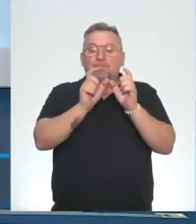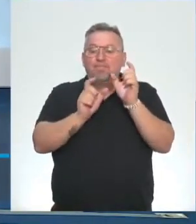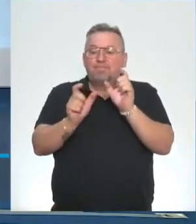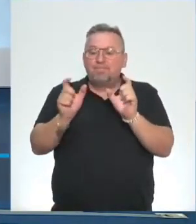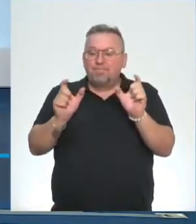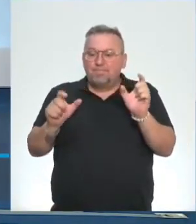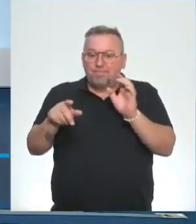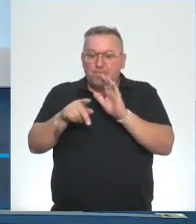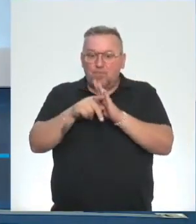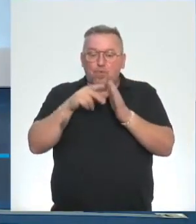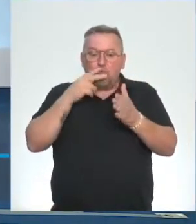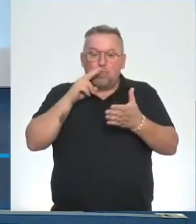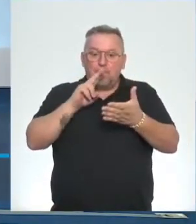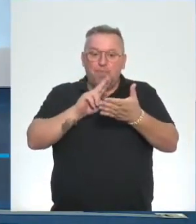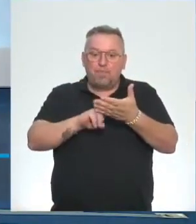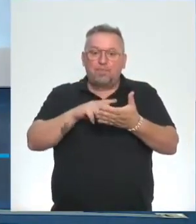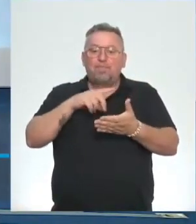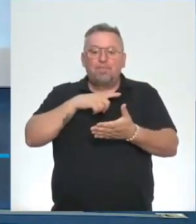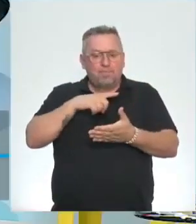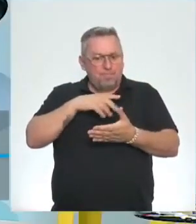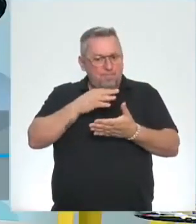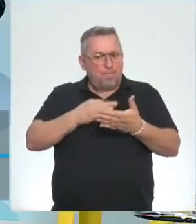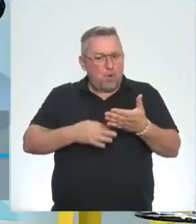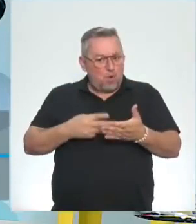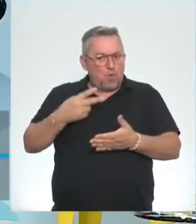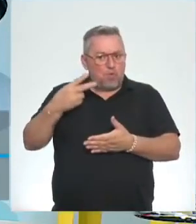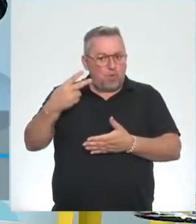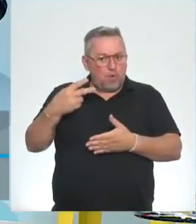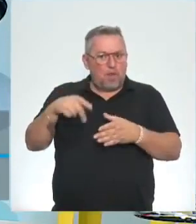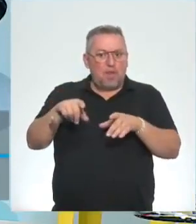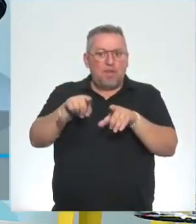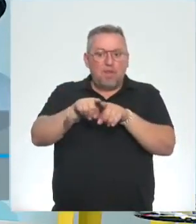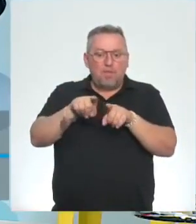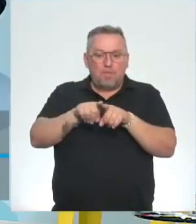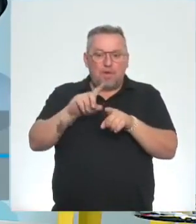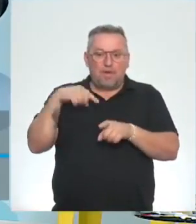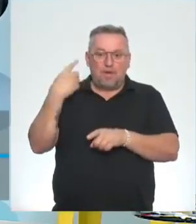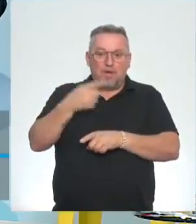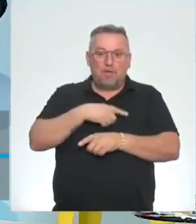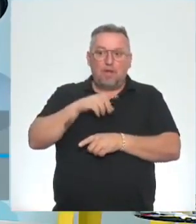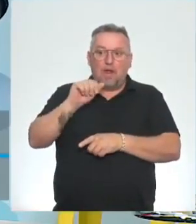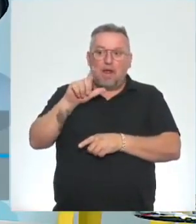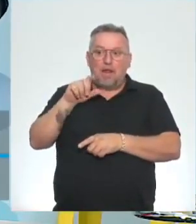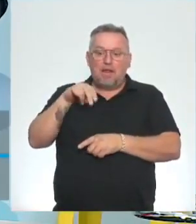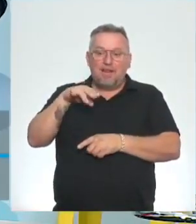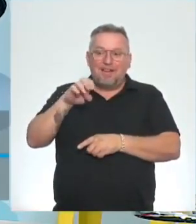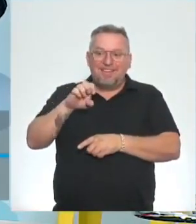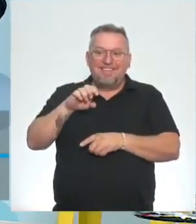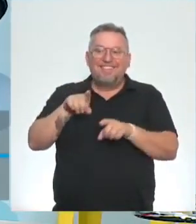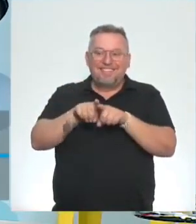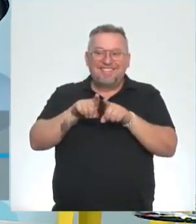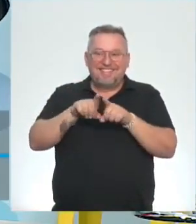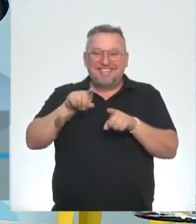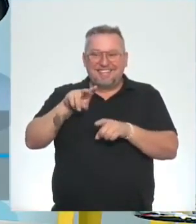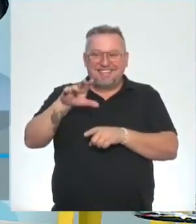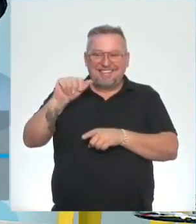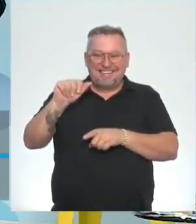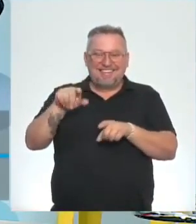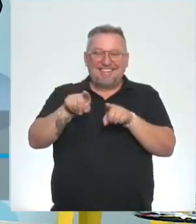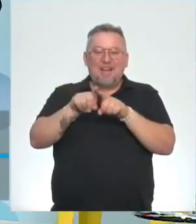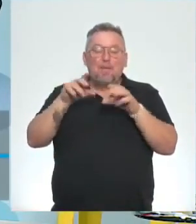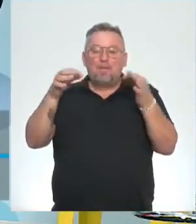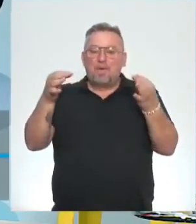elementos da carta, eles apareceram ali nos textos, nos dois. Tanto o da nossa aluna Aline, quanto do aluno Lucas. Então, perfeitamente.